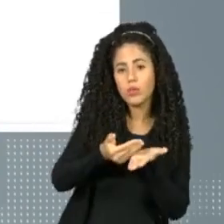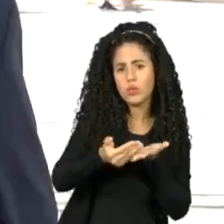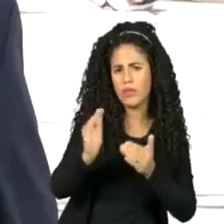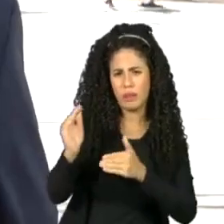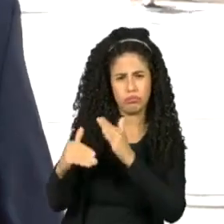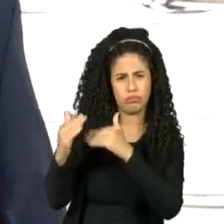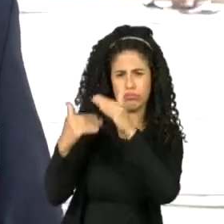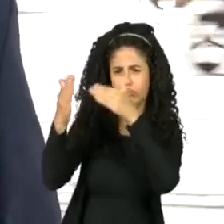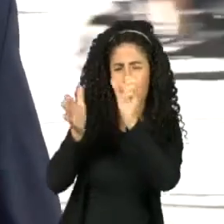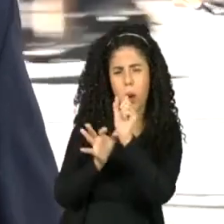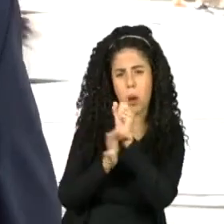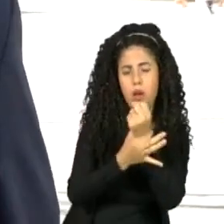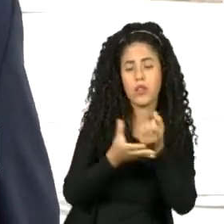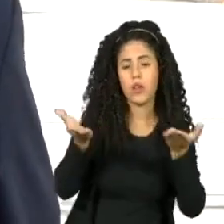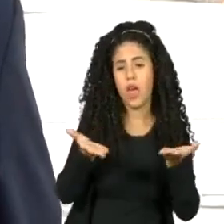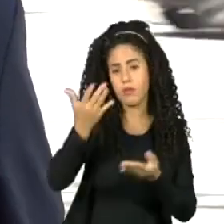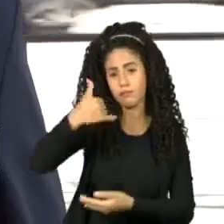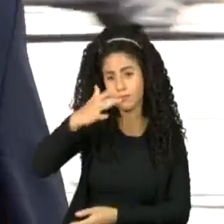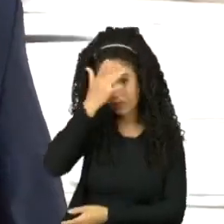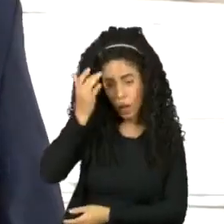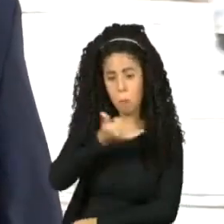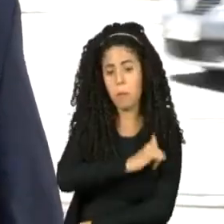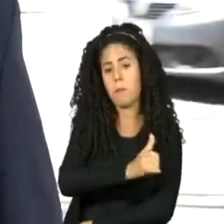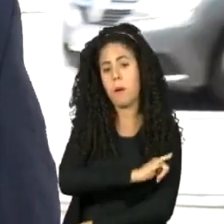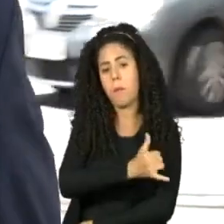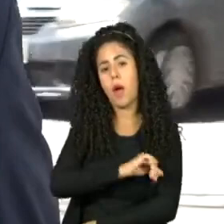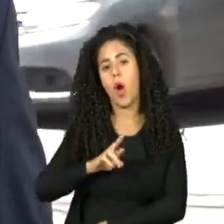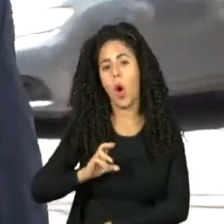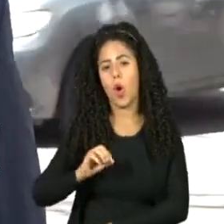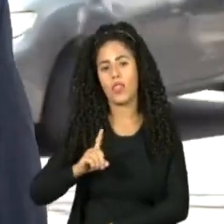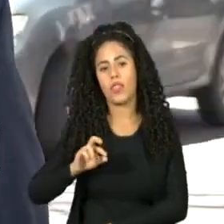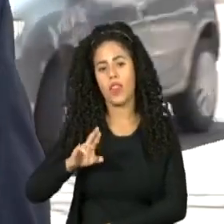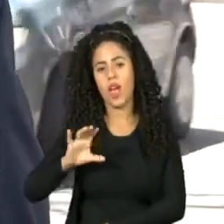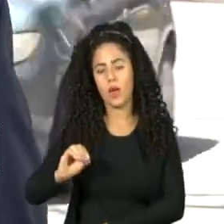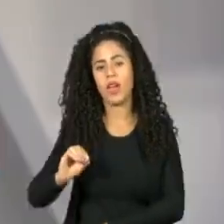além da segurança. De Niterói, Rio de Janeiro, Rodrigo Gomes para o Jornal da Tarde.